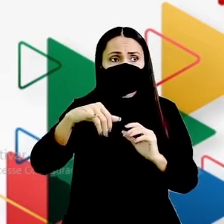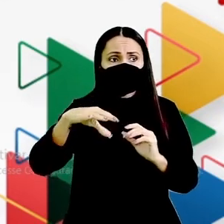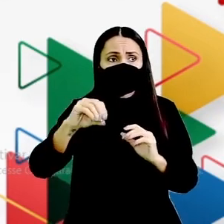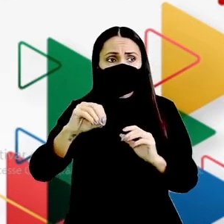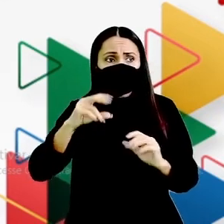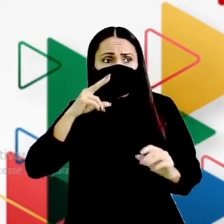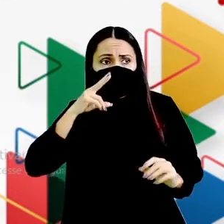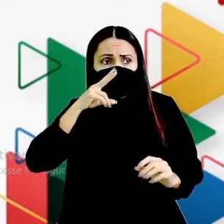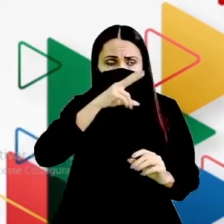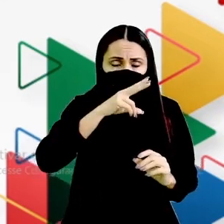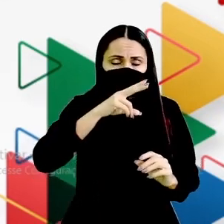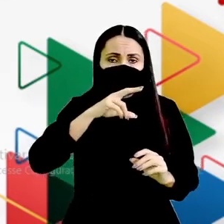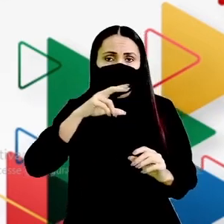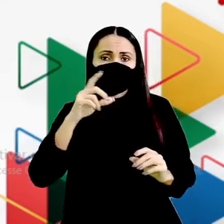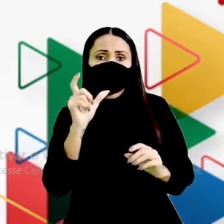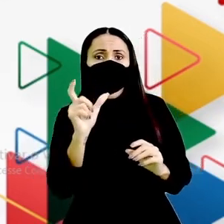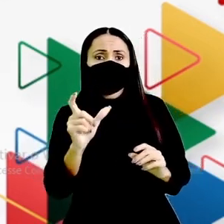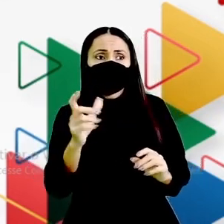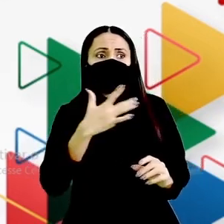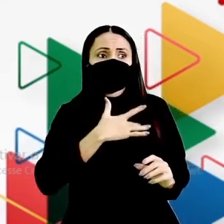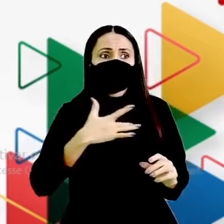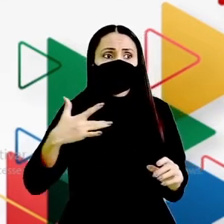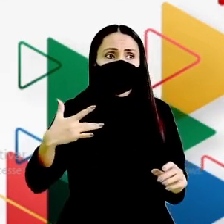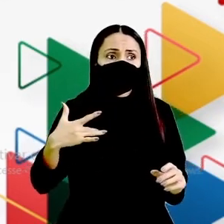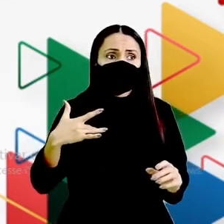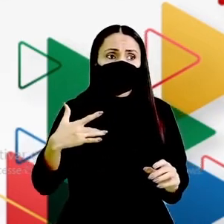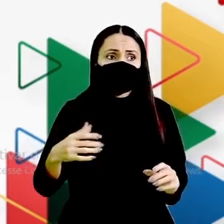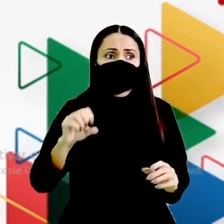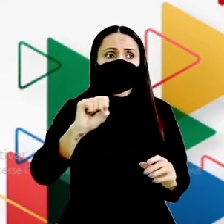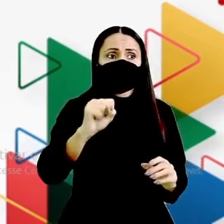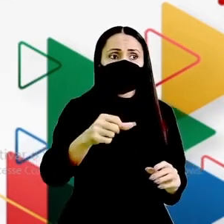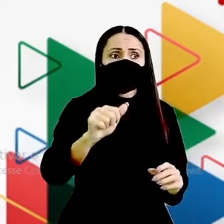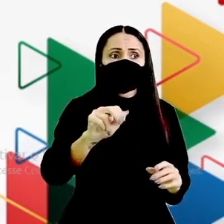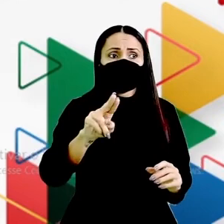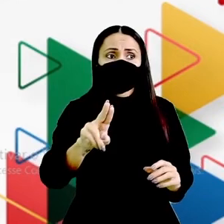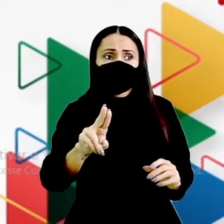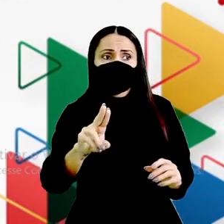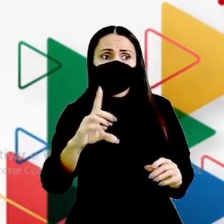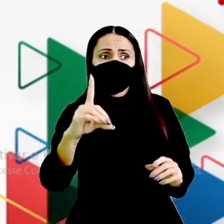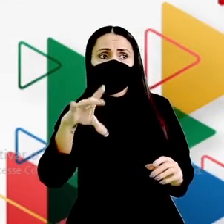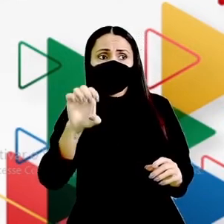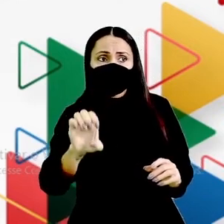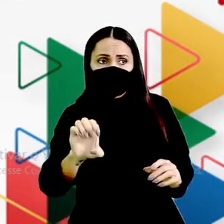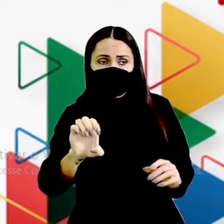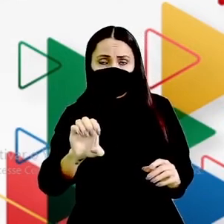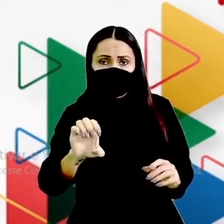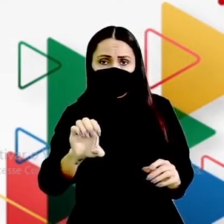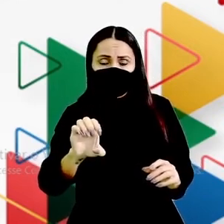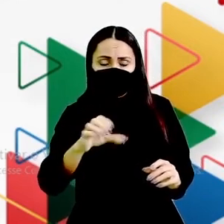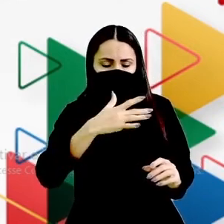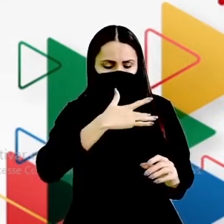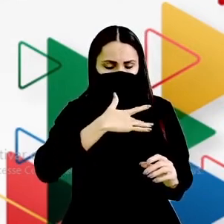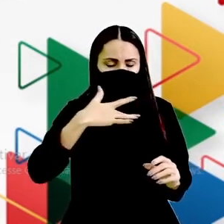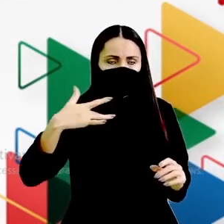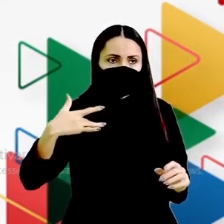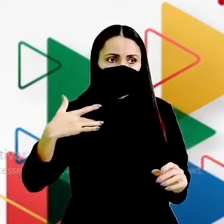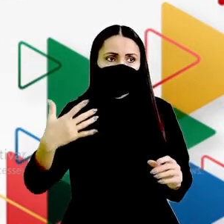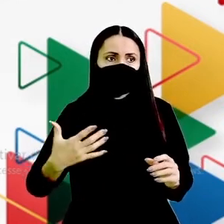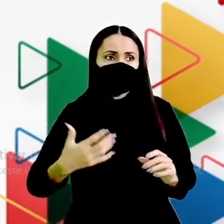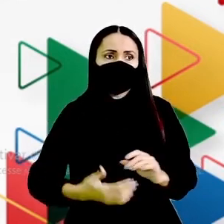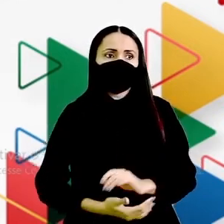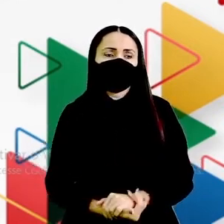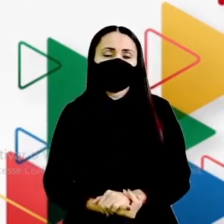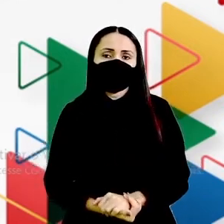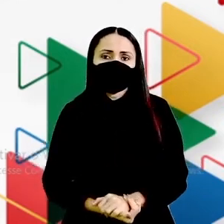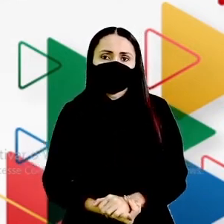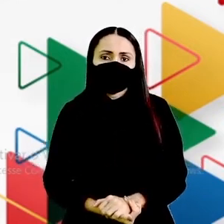palavra saúde. Ninguém diz saúde. Exatamente. Né? Então eu tenho sa, u, acentuado, obviamente, D. Então ali eu